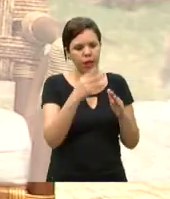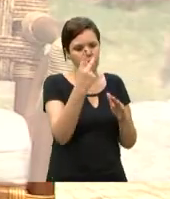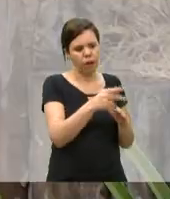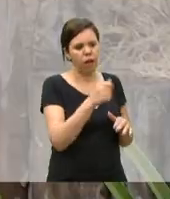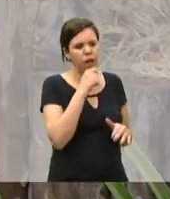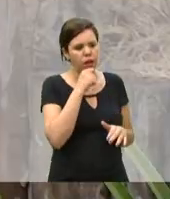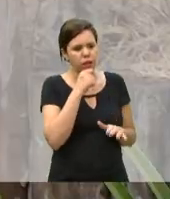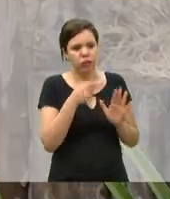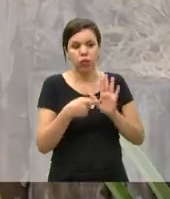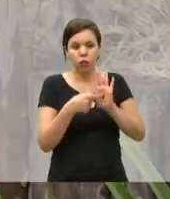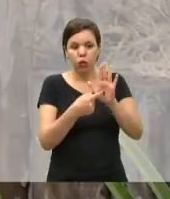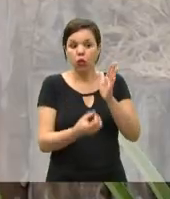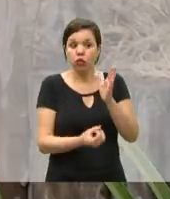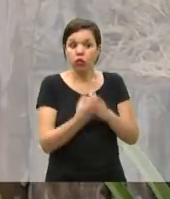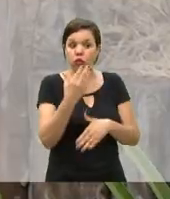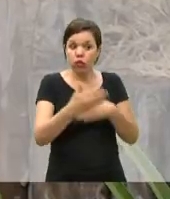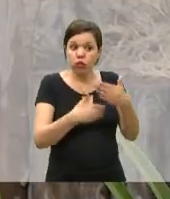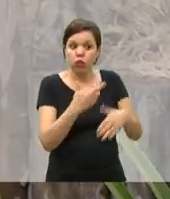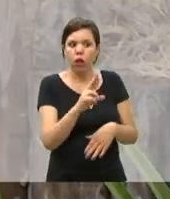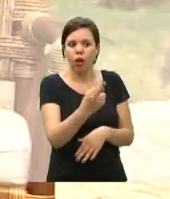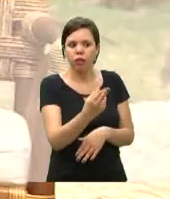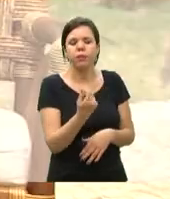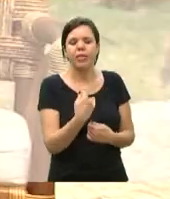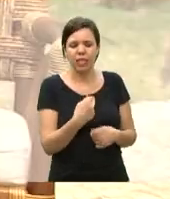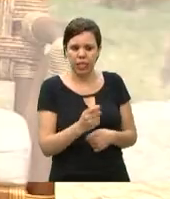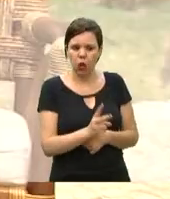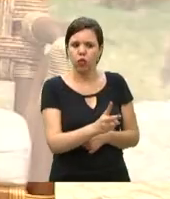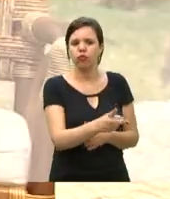ainda não apareceu. E precisa ser continuado, né, Fátima?